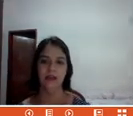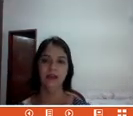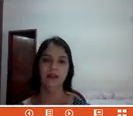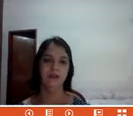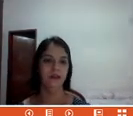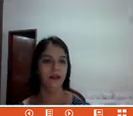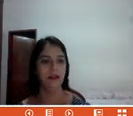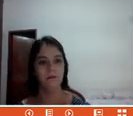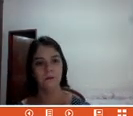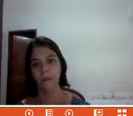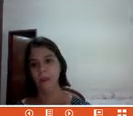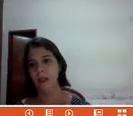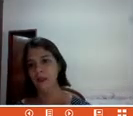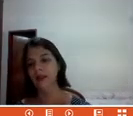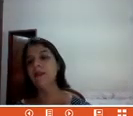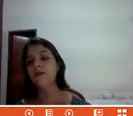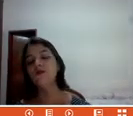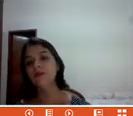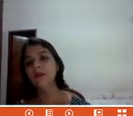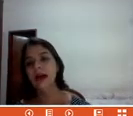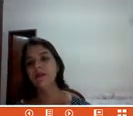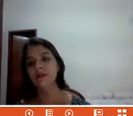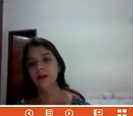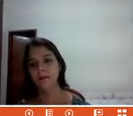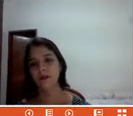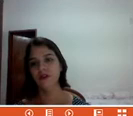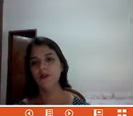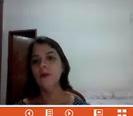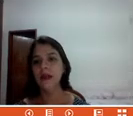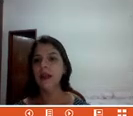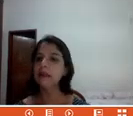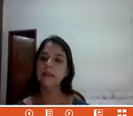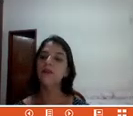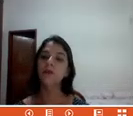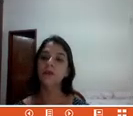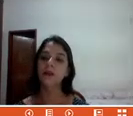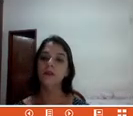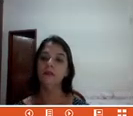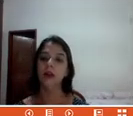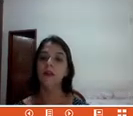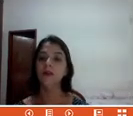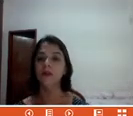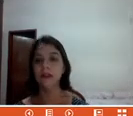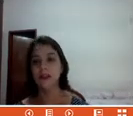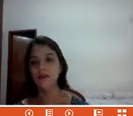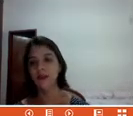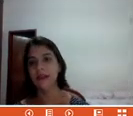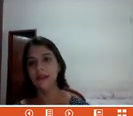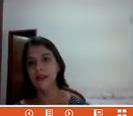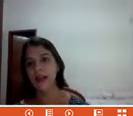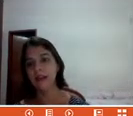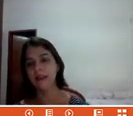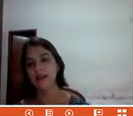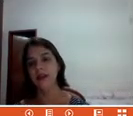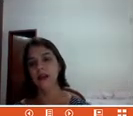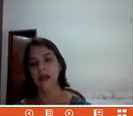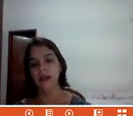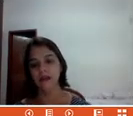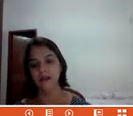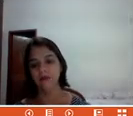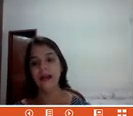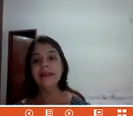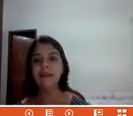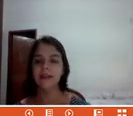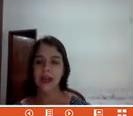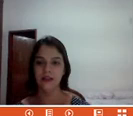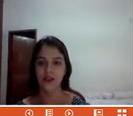sala que estão ali, né, tendo contato diretamente com a criança surda, para que todos eles pudessem ter